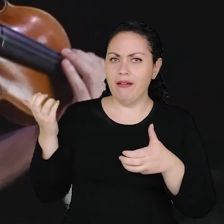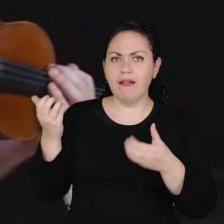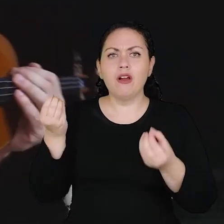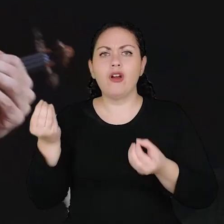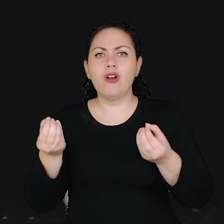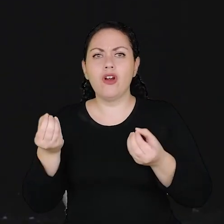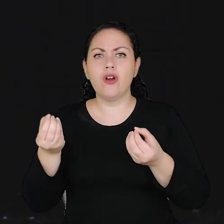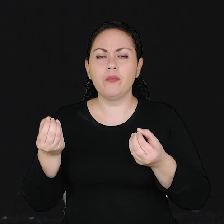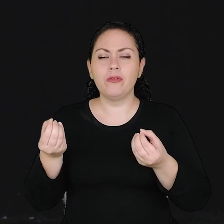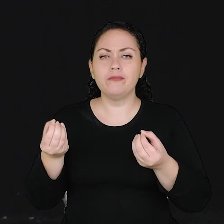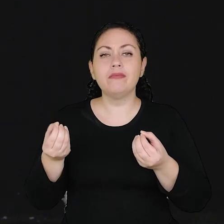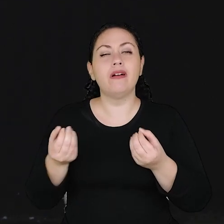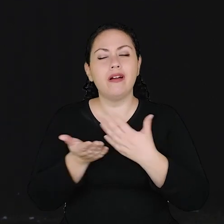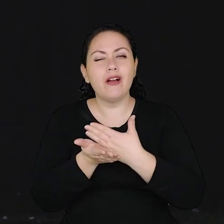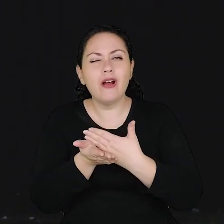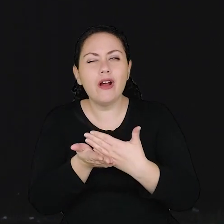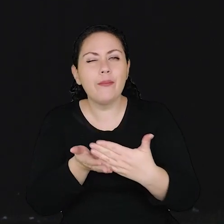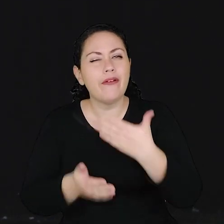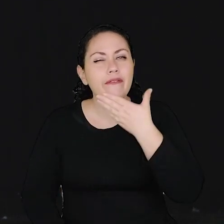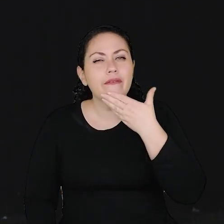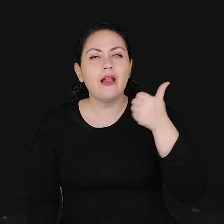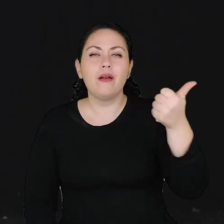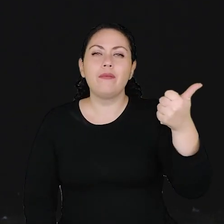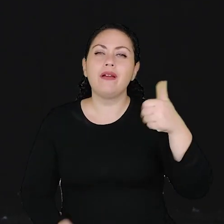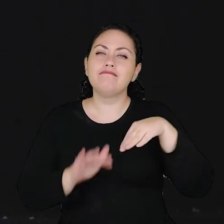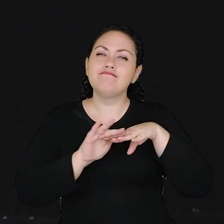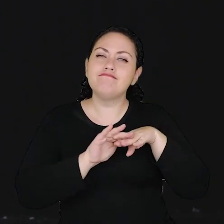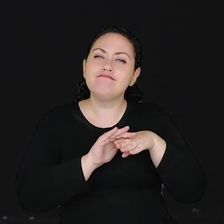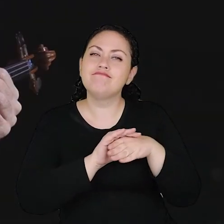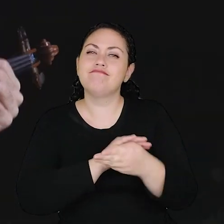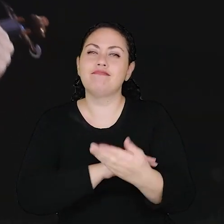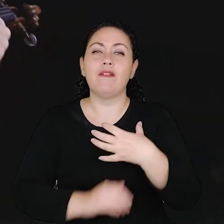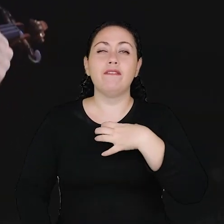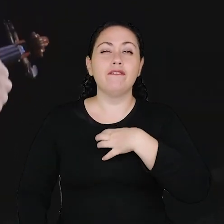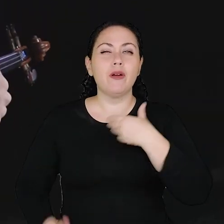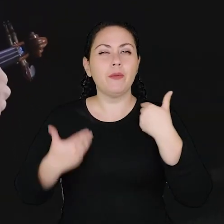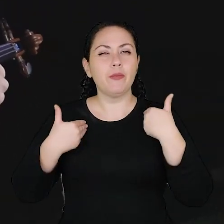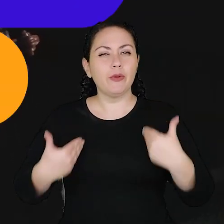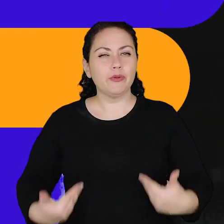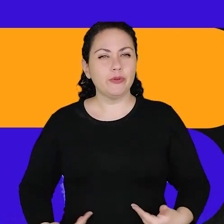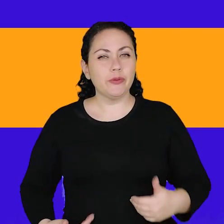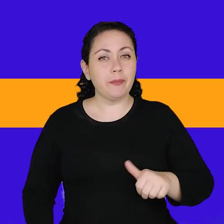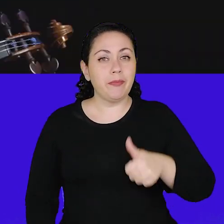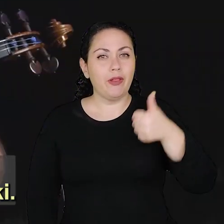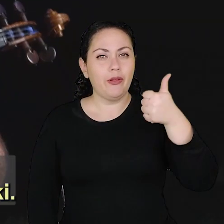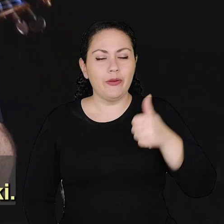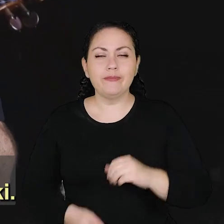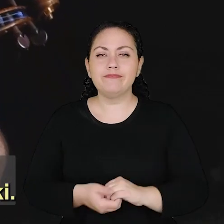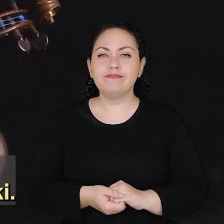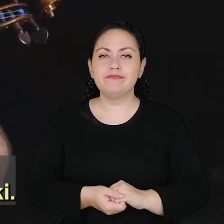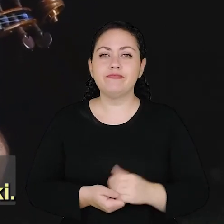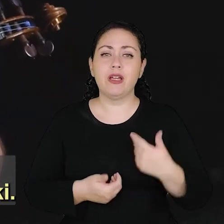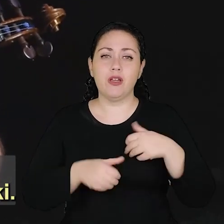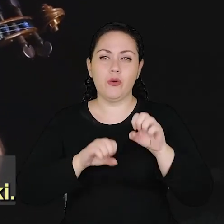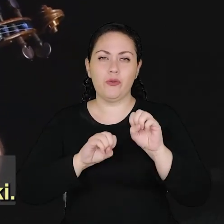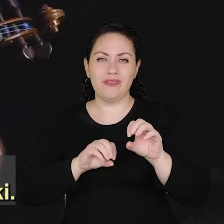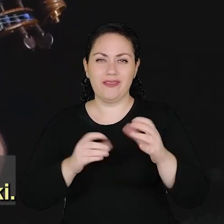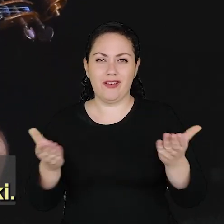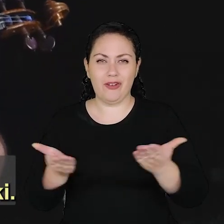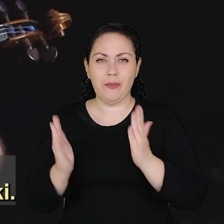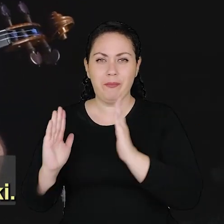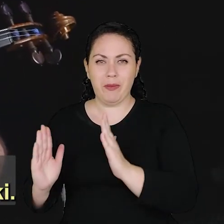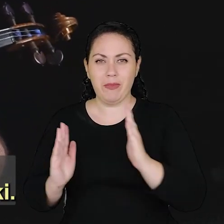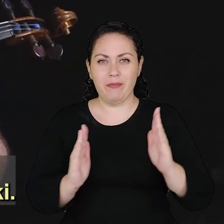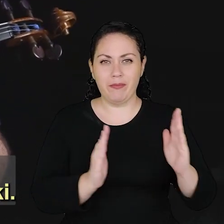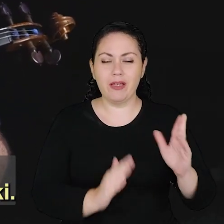Como apoio? No começo, vale a pena a gente criar um hábito para uma boa postura. O passo a passo que eu vou mostrar